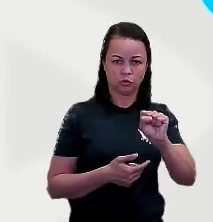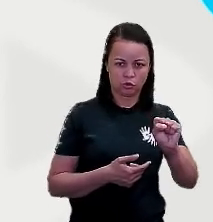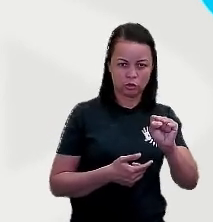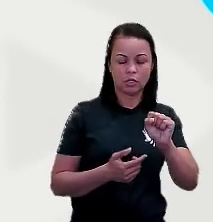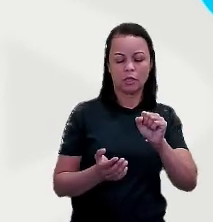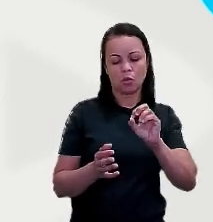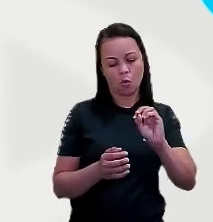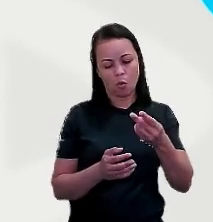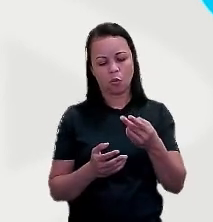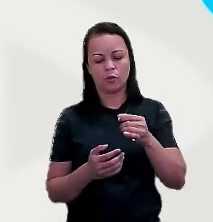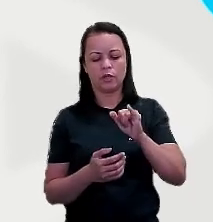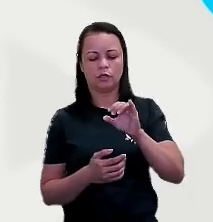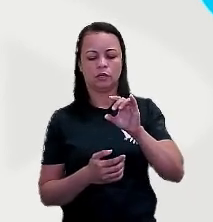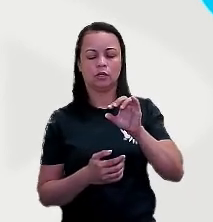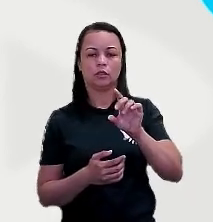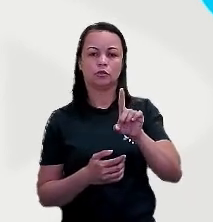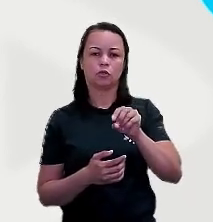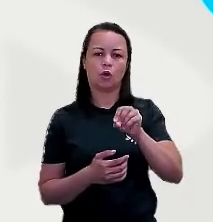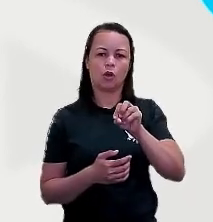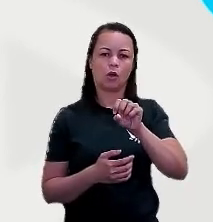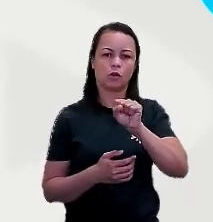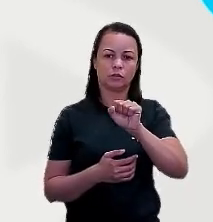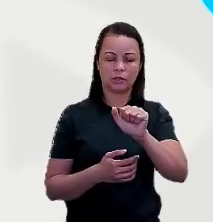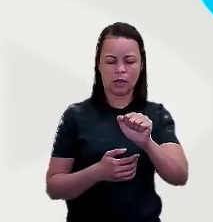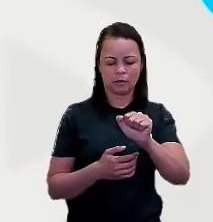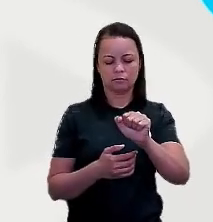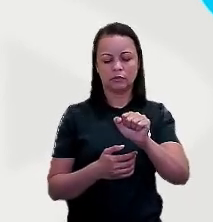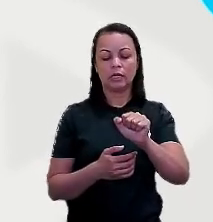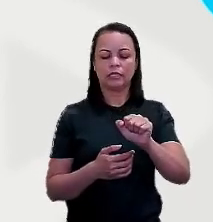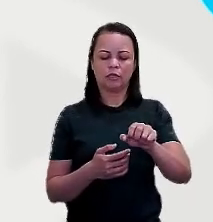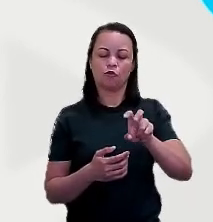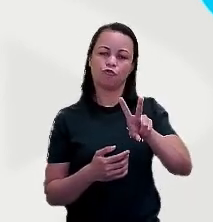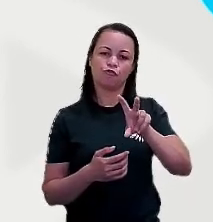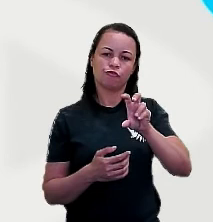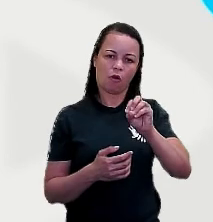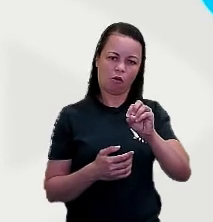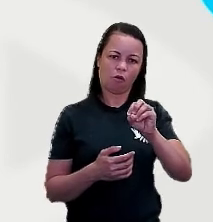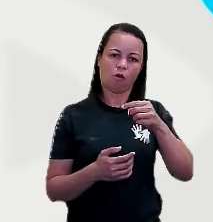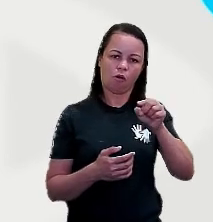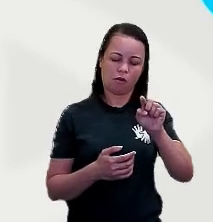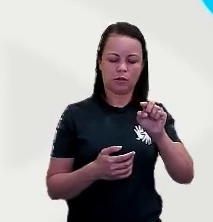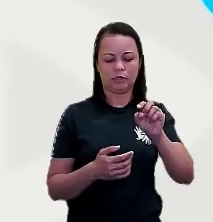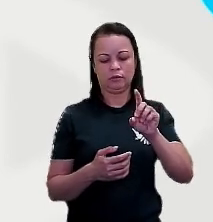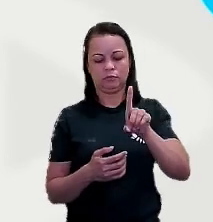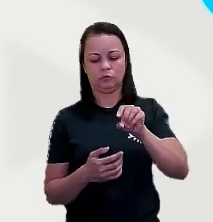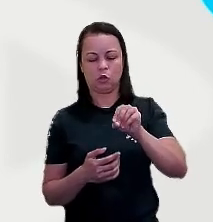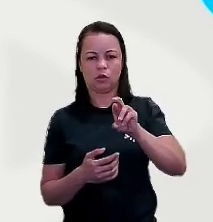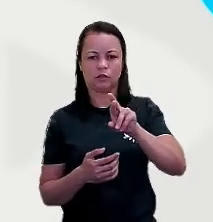idosa, concordando ali com a avó, que está mais próximo do adjetivo.